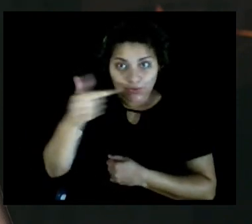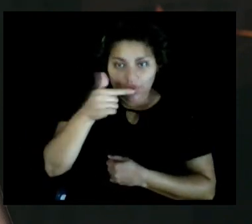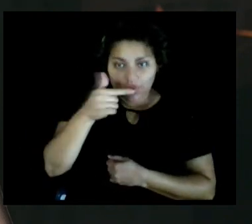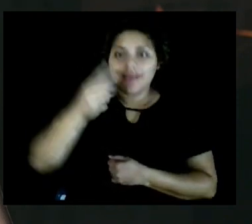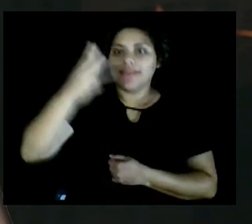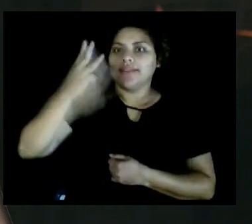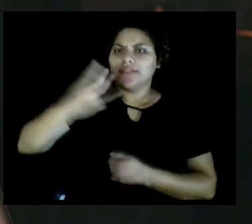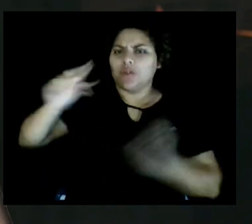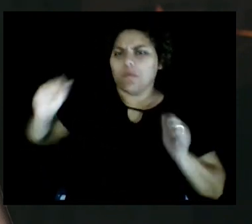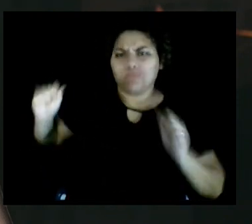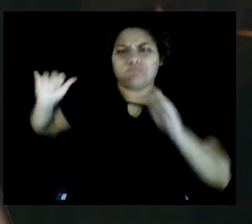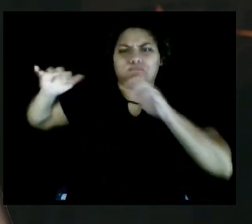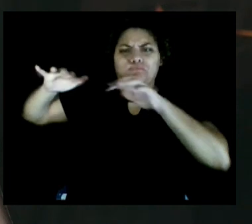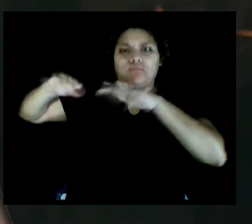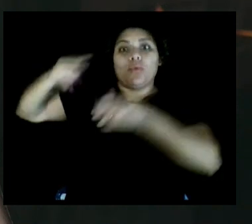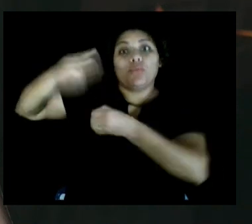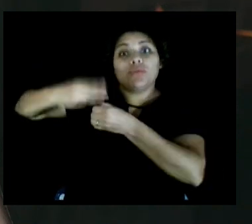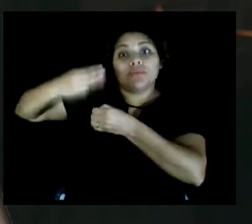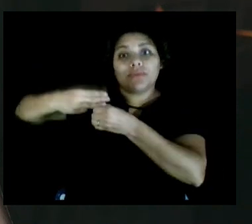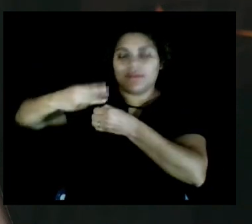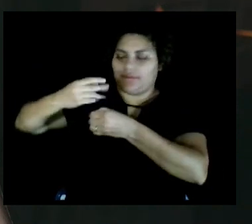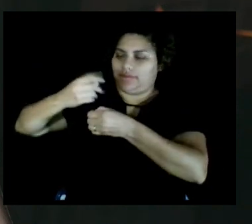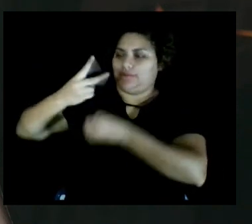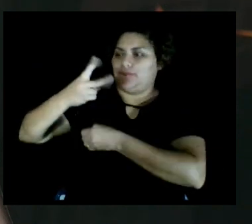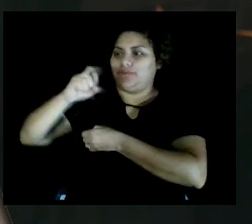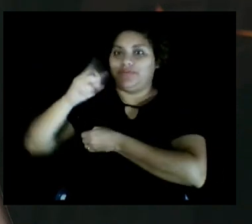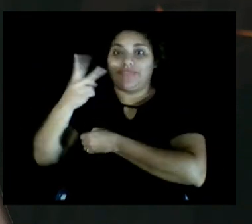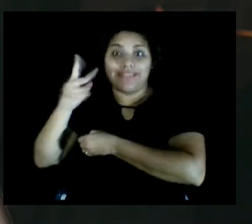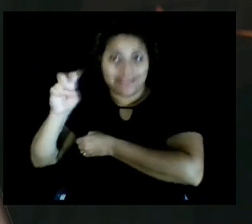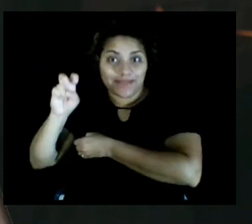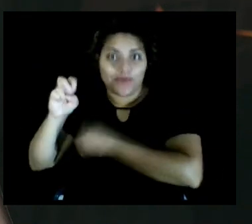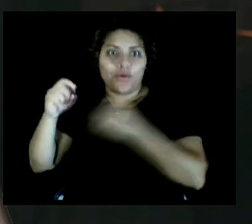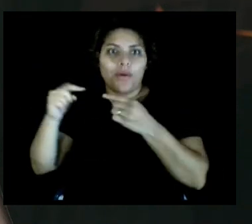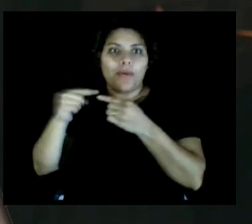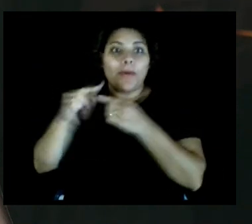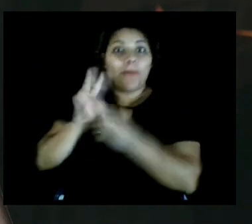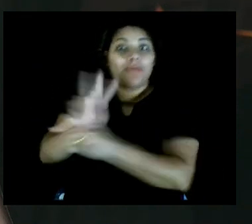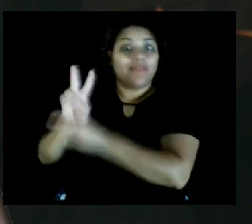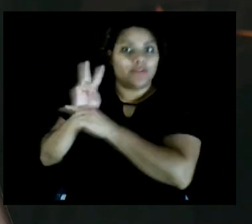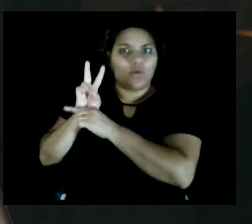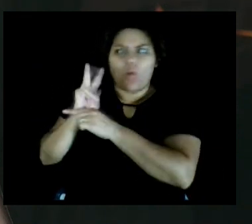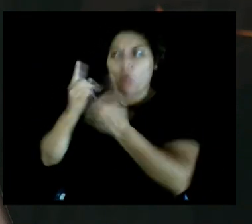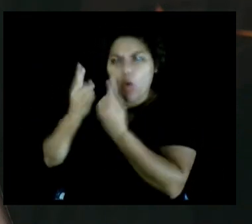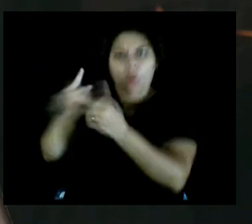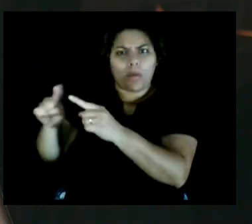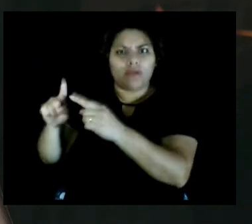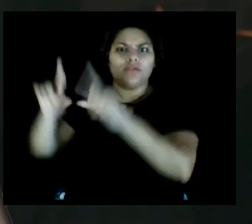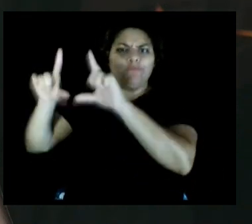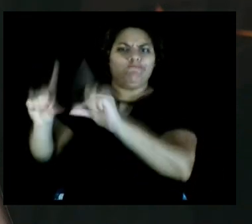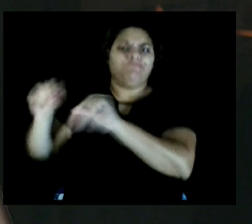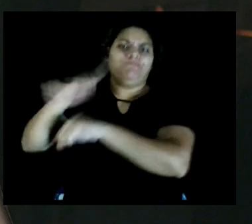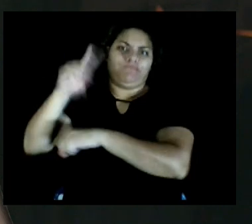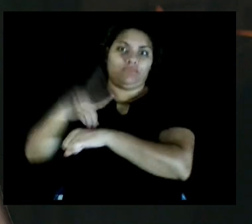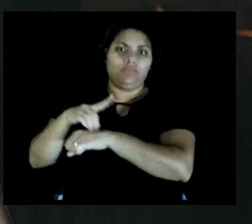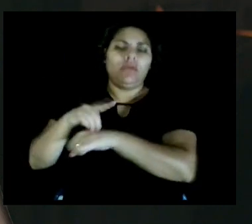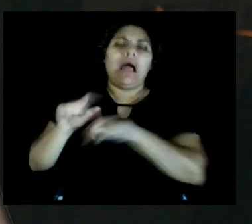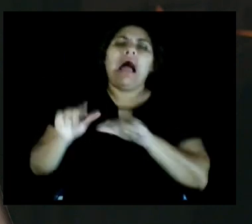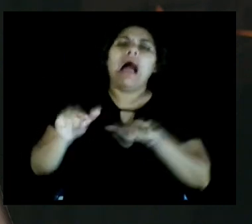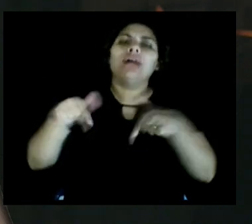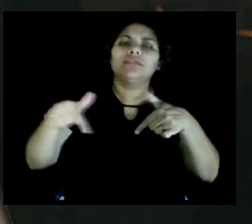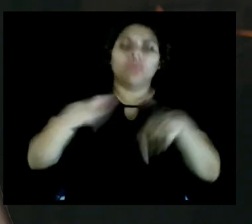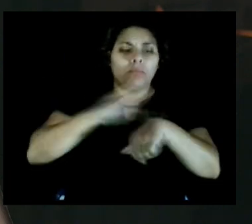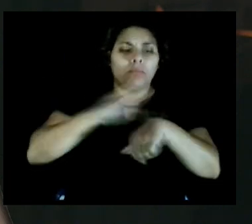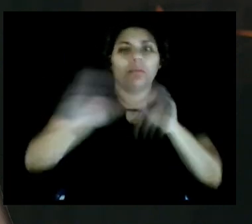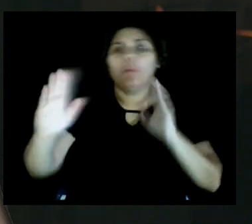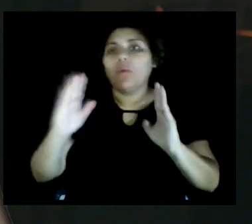de 2005 para a prevenção e combate à dengue, tá? Essa ação ocorre das 8 da manhã até o meio-dia